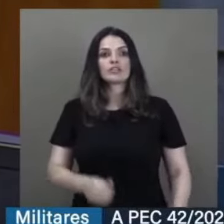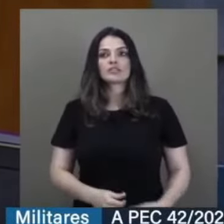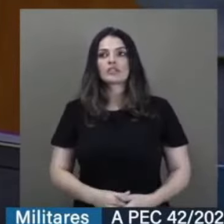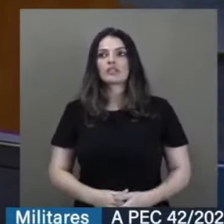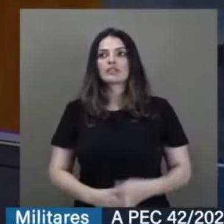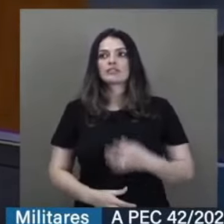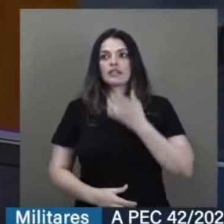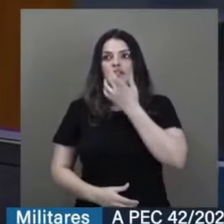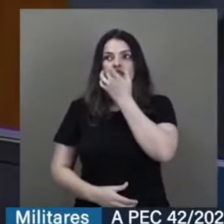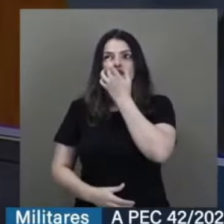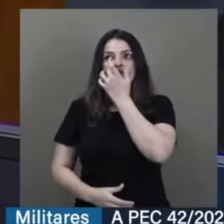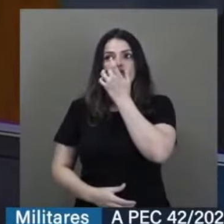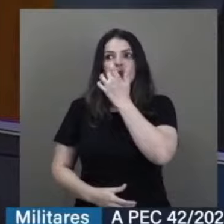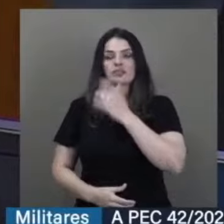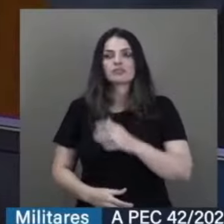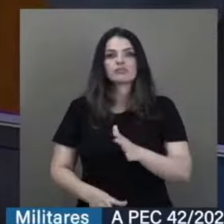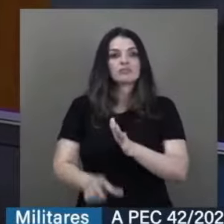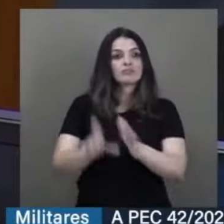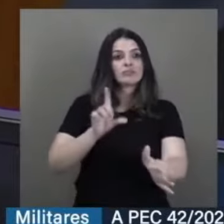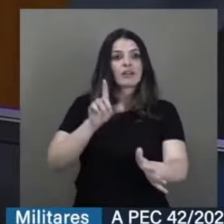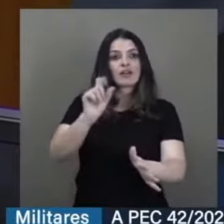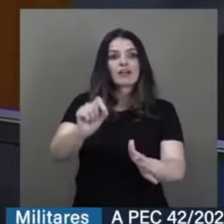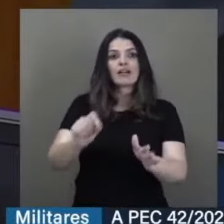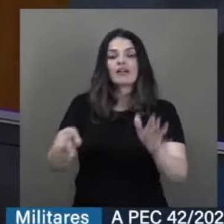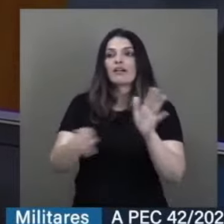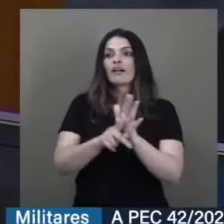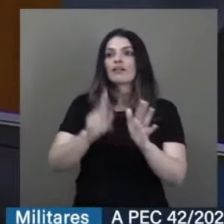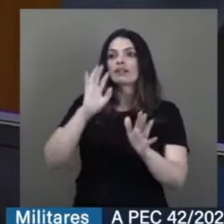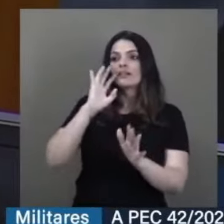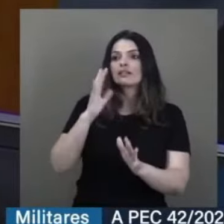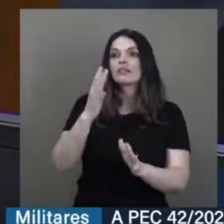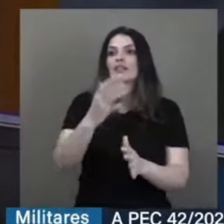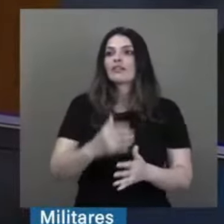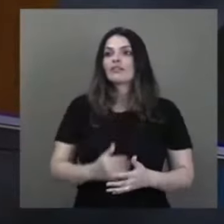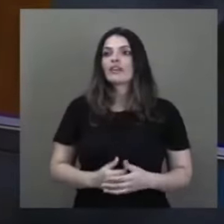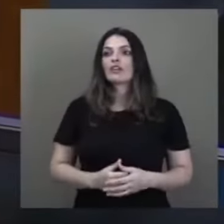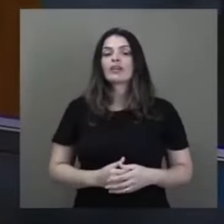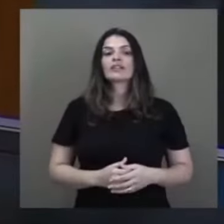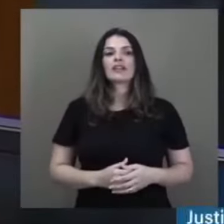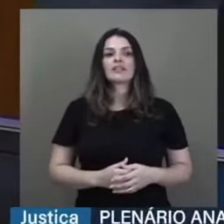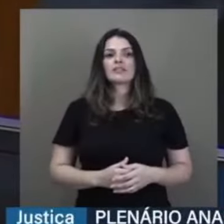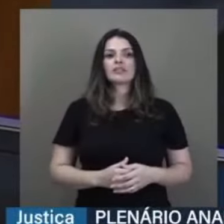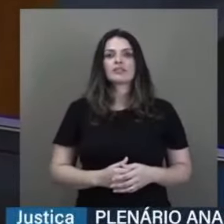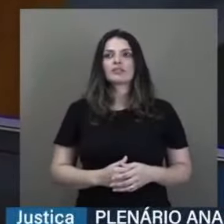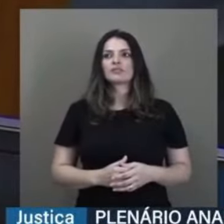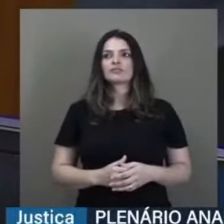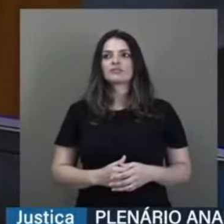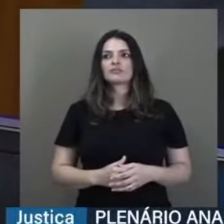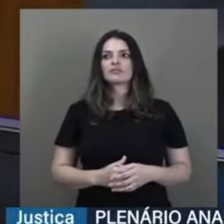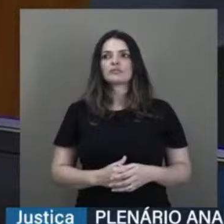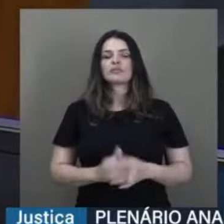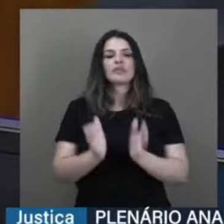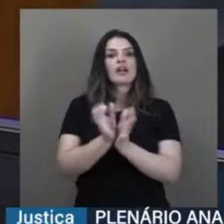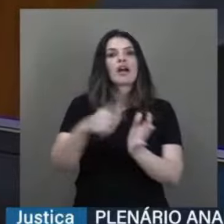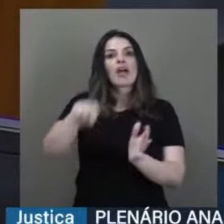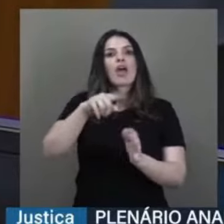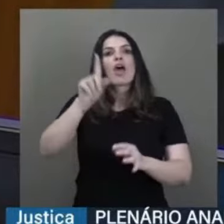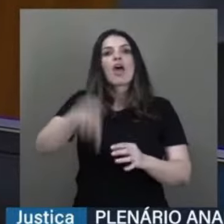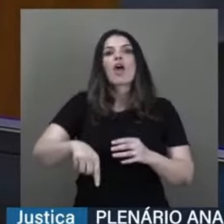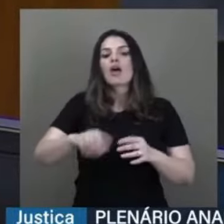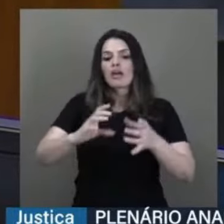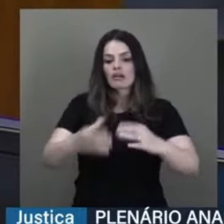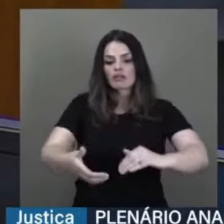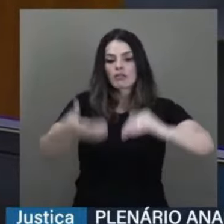a liberdade de crítica e a tomada de decisões representativas da vontade popular é o mais